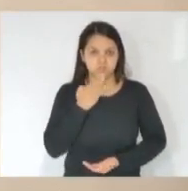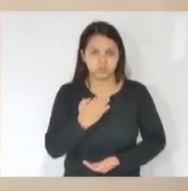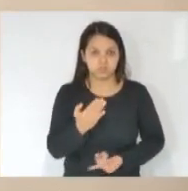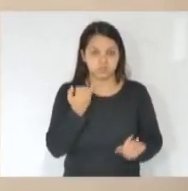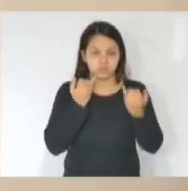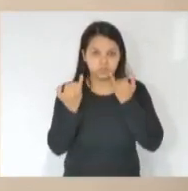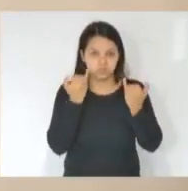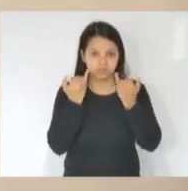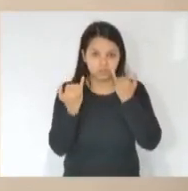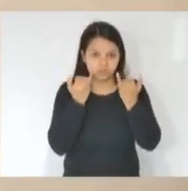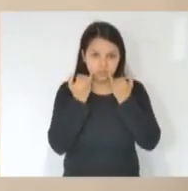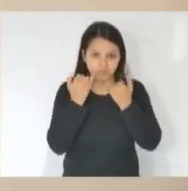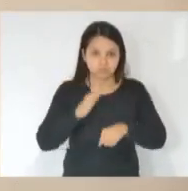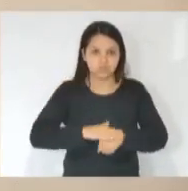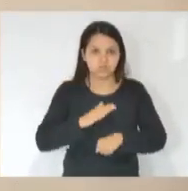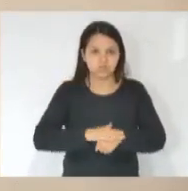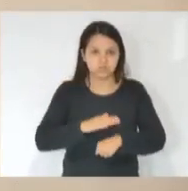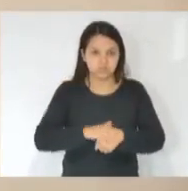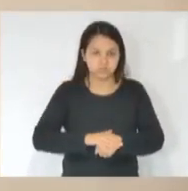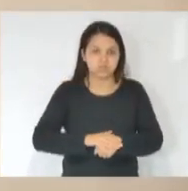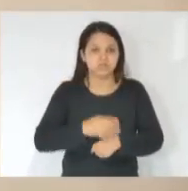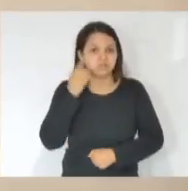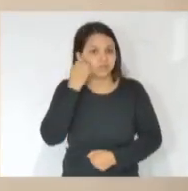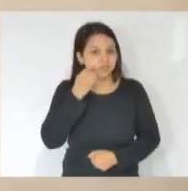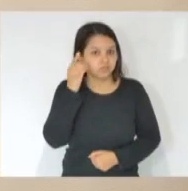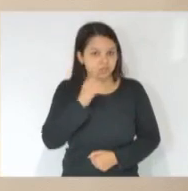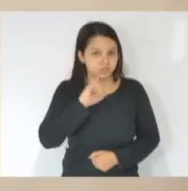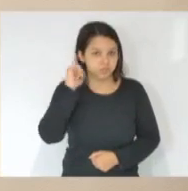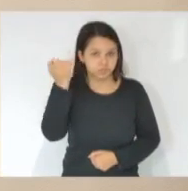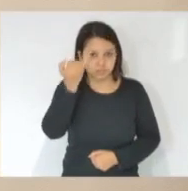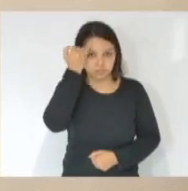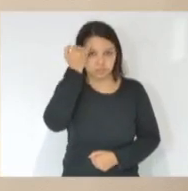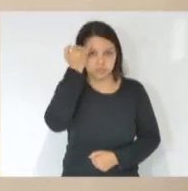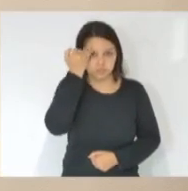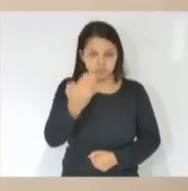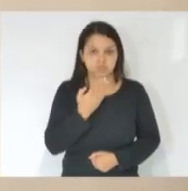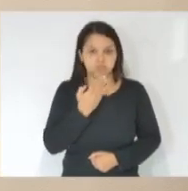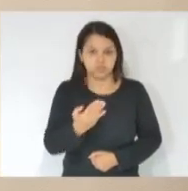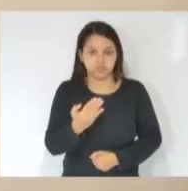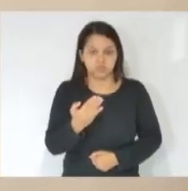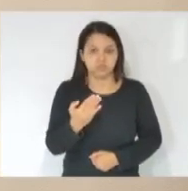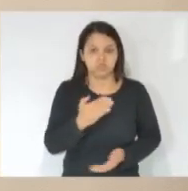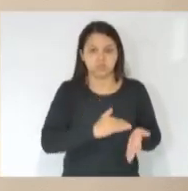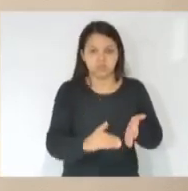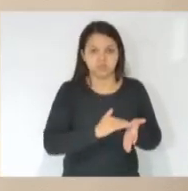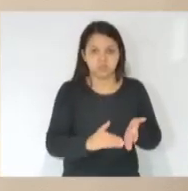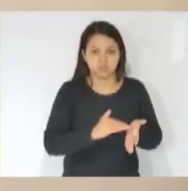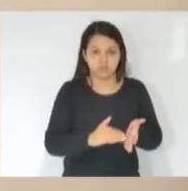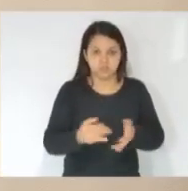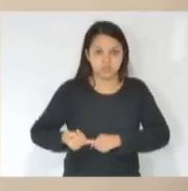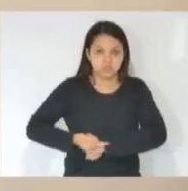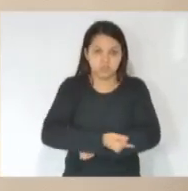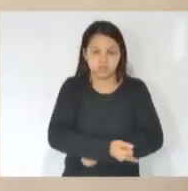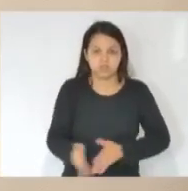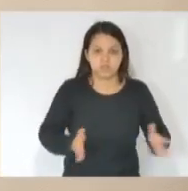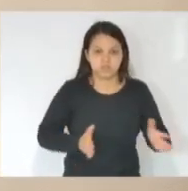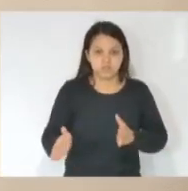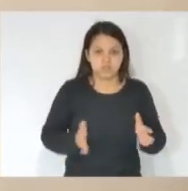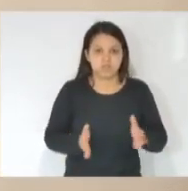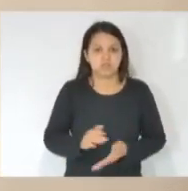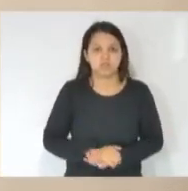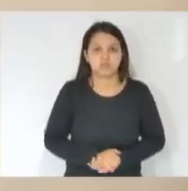informação, autoria do deputado Jair Mioto, solicitando ao secretário da Infraestrutura e Mobilidade informações se existem